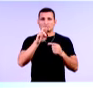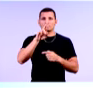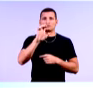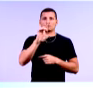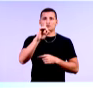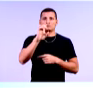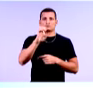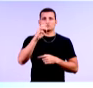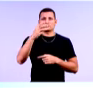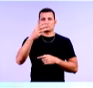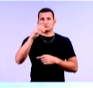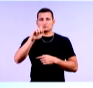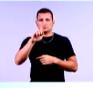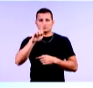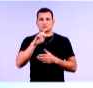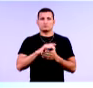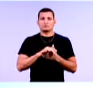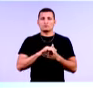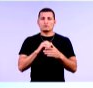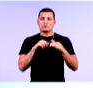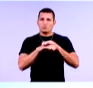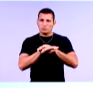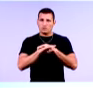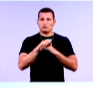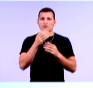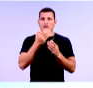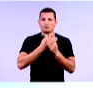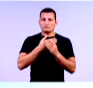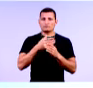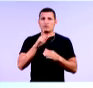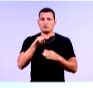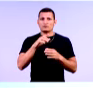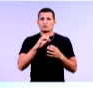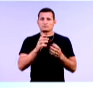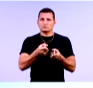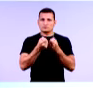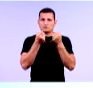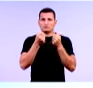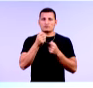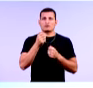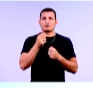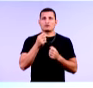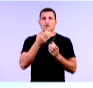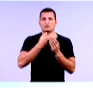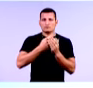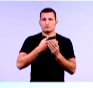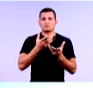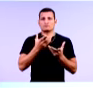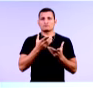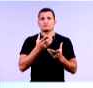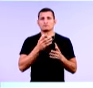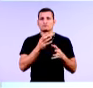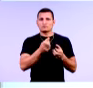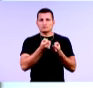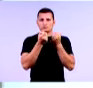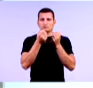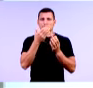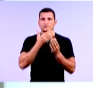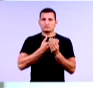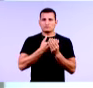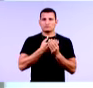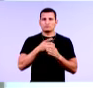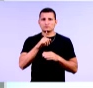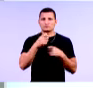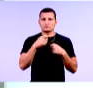organizar arquivo, guardar arquivos, não é salvar arquivos, recuperar arquivos. Então você